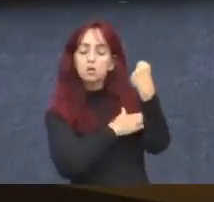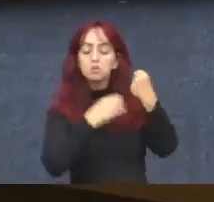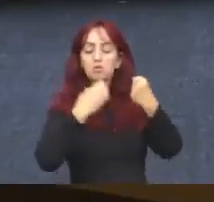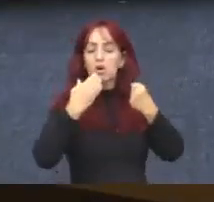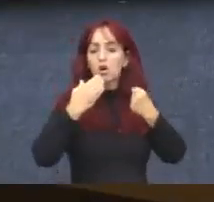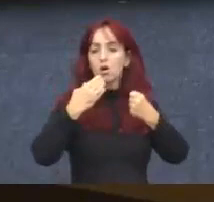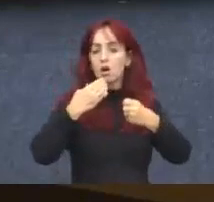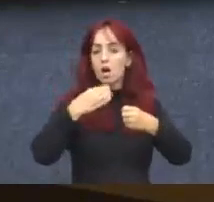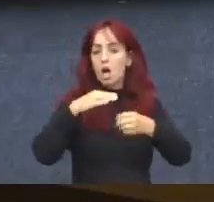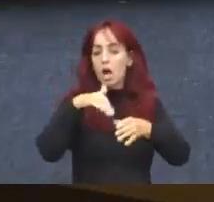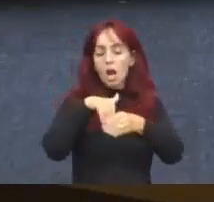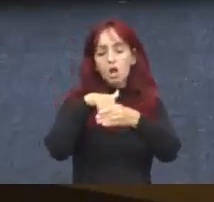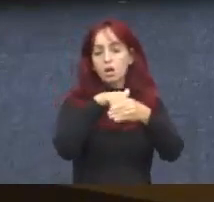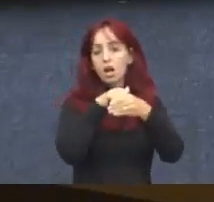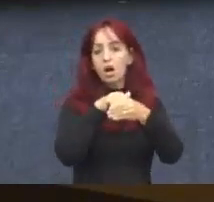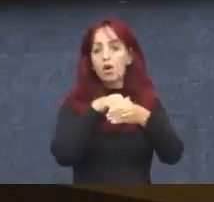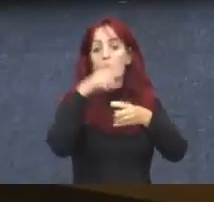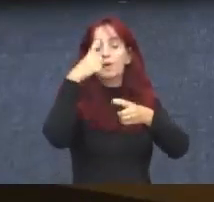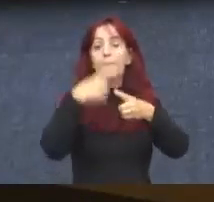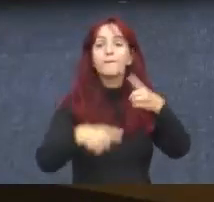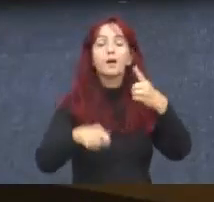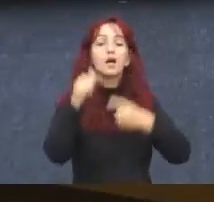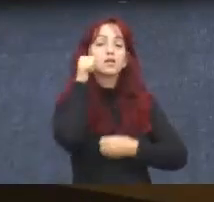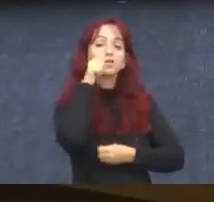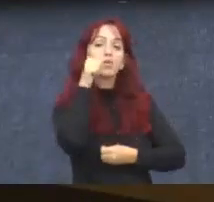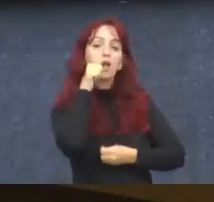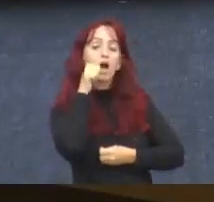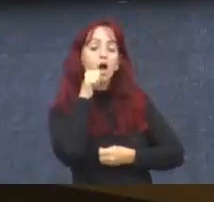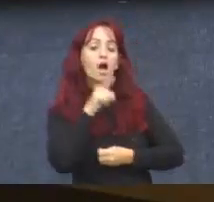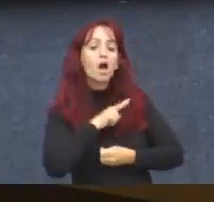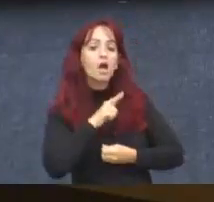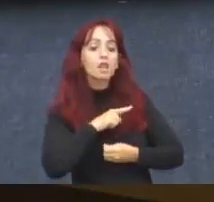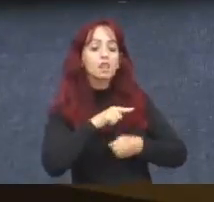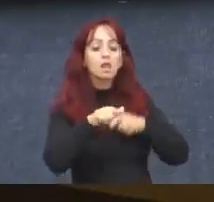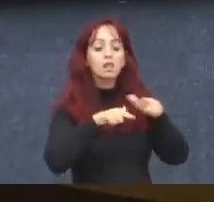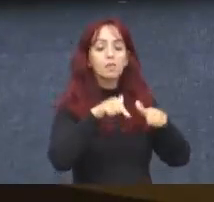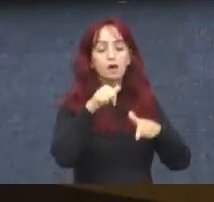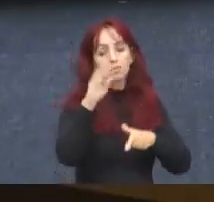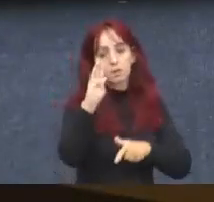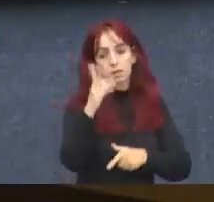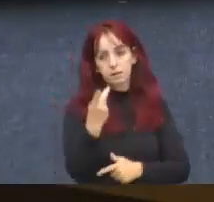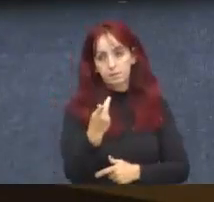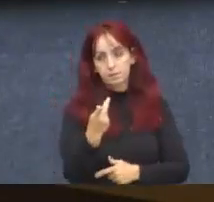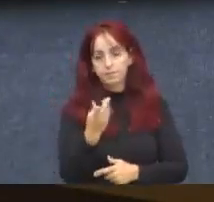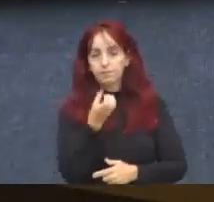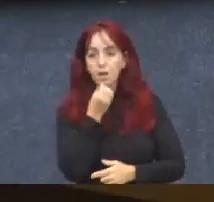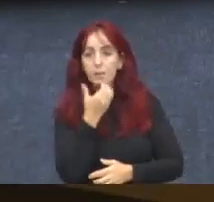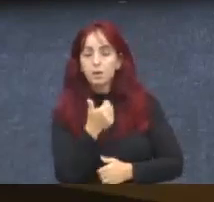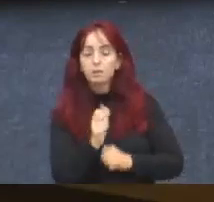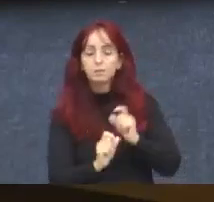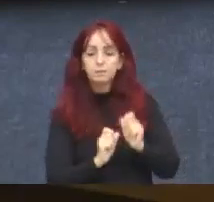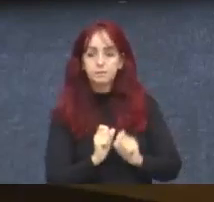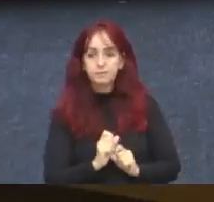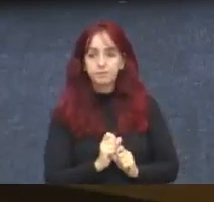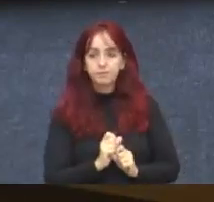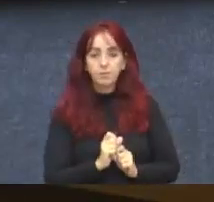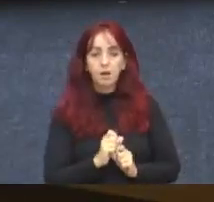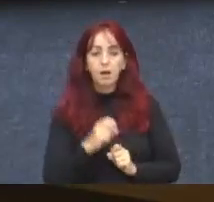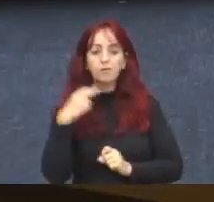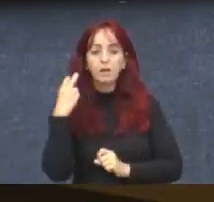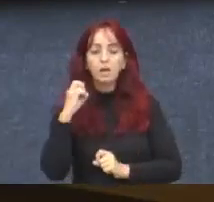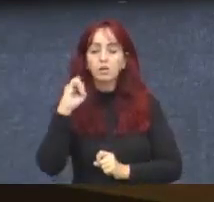as mulheres tenham representatividade na nossa cidade. Pois bem, vereadora Isa